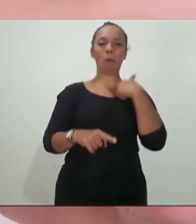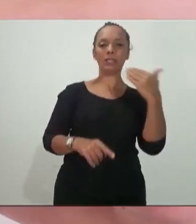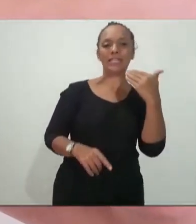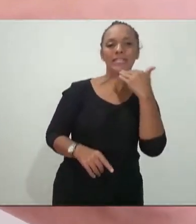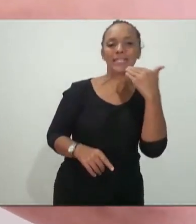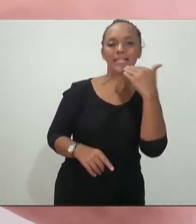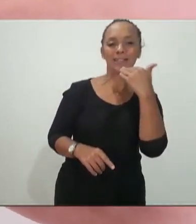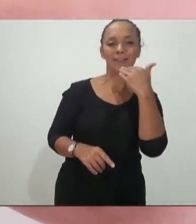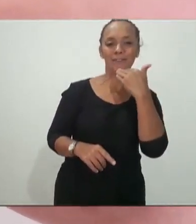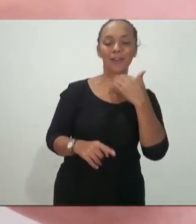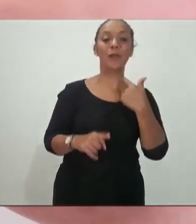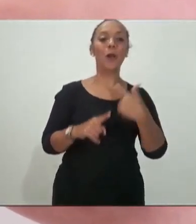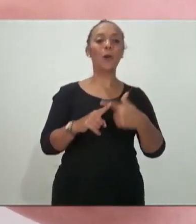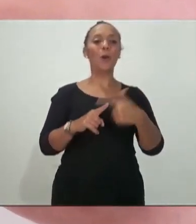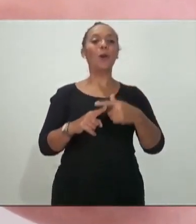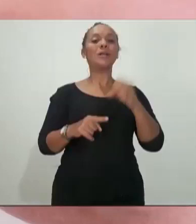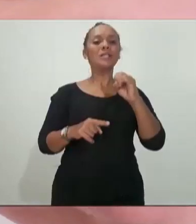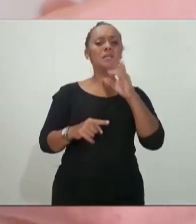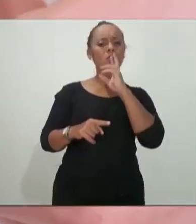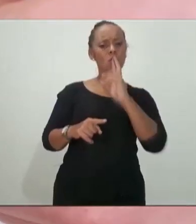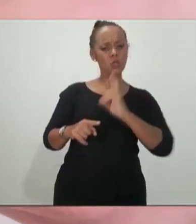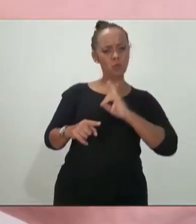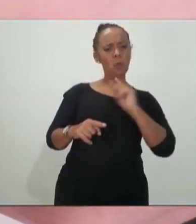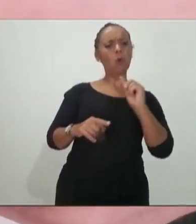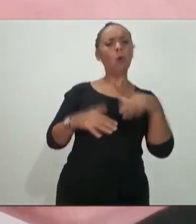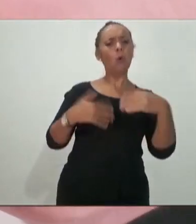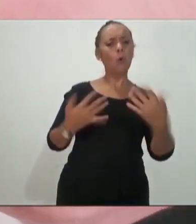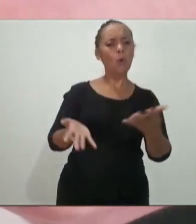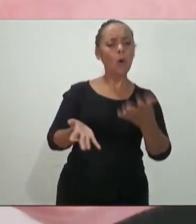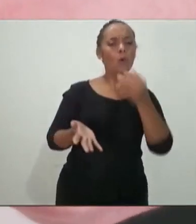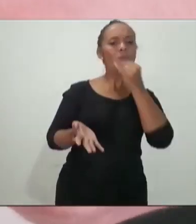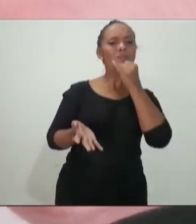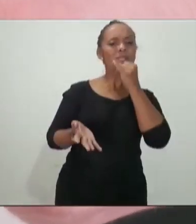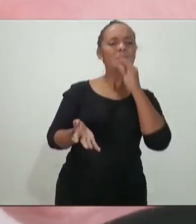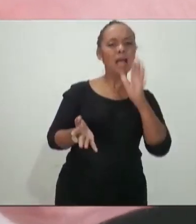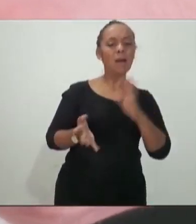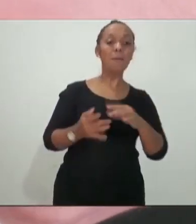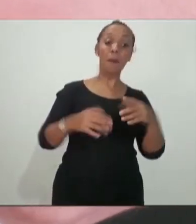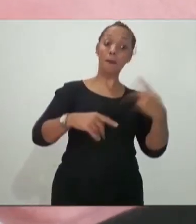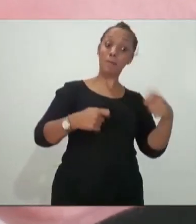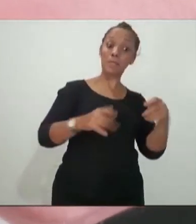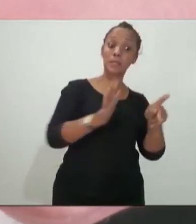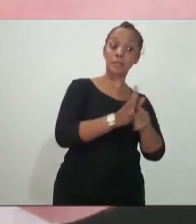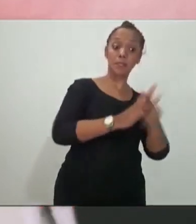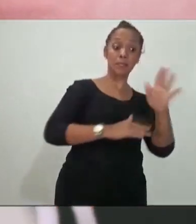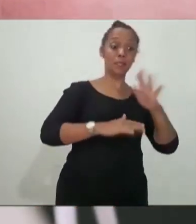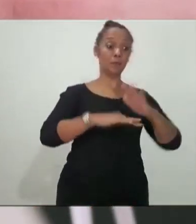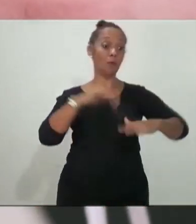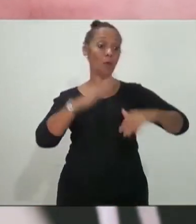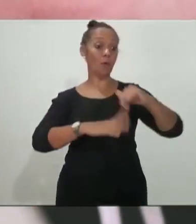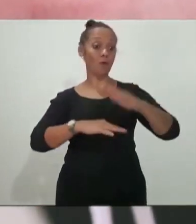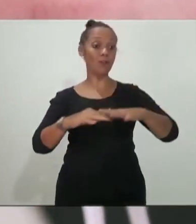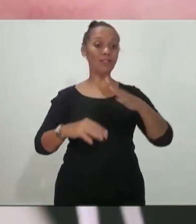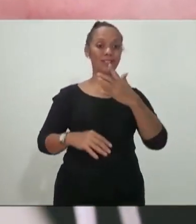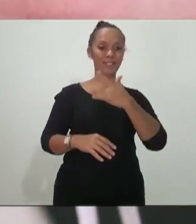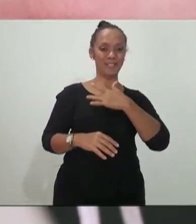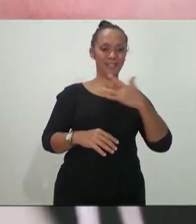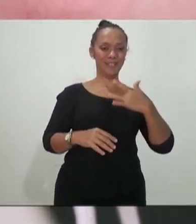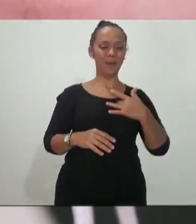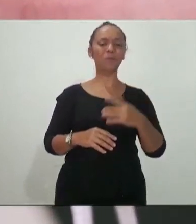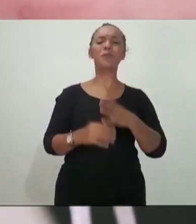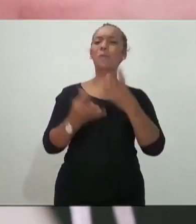condições e os resultados precisam ser interpretados corretamente e, de preferência, por um profissional de saúde.